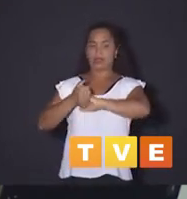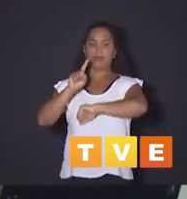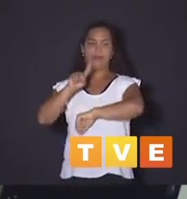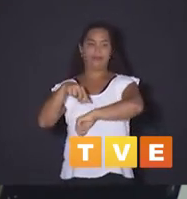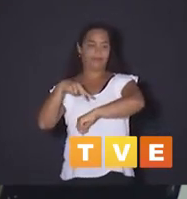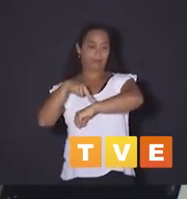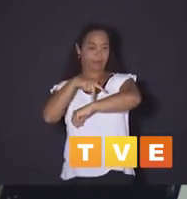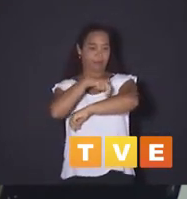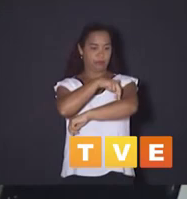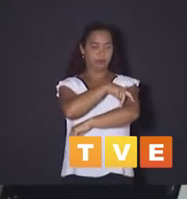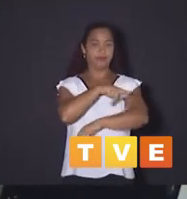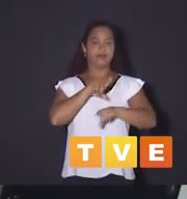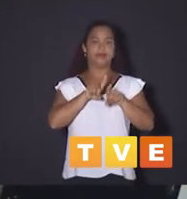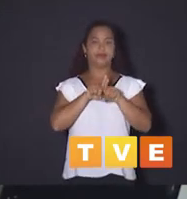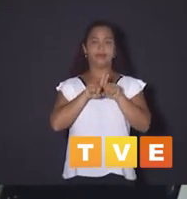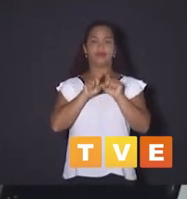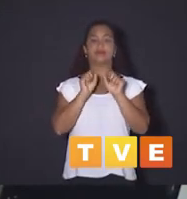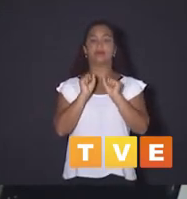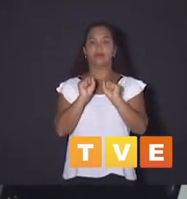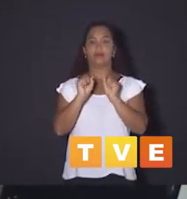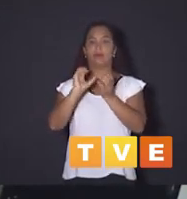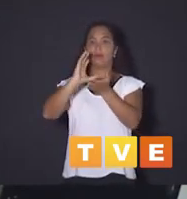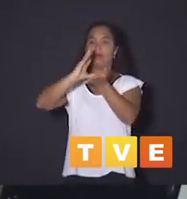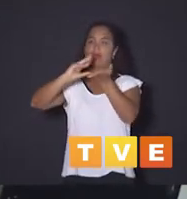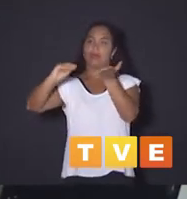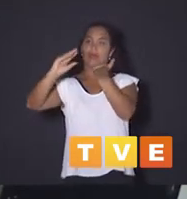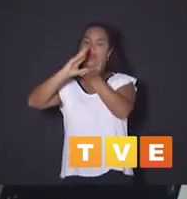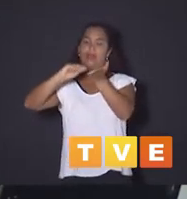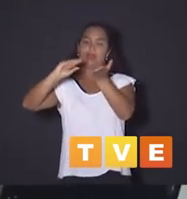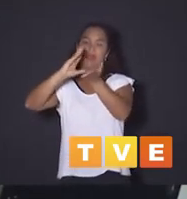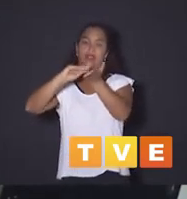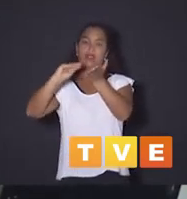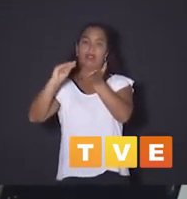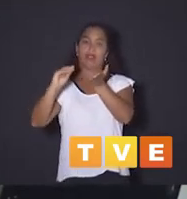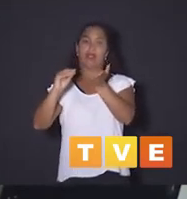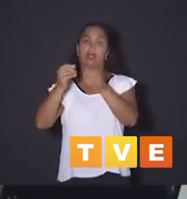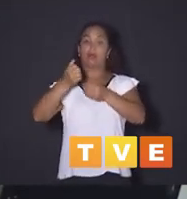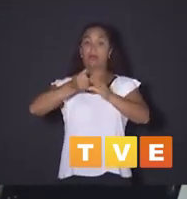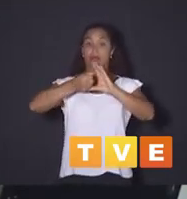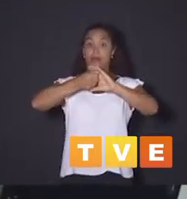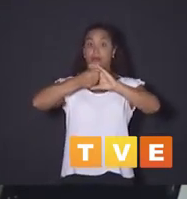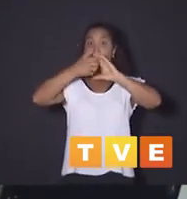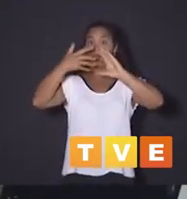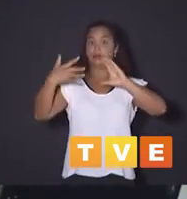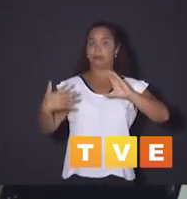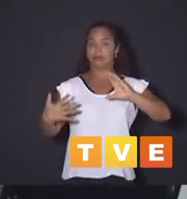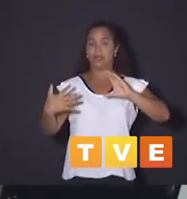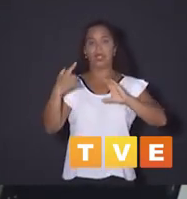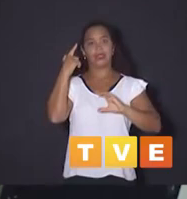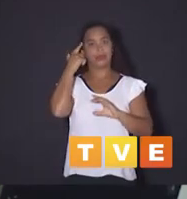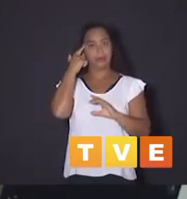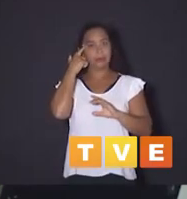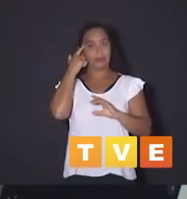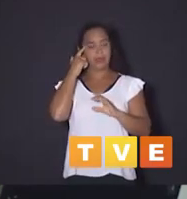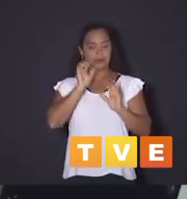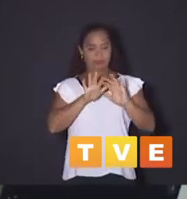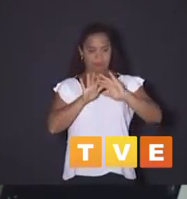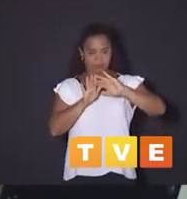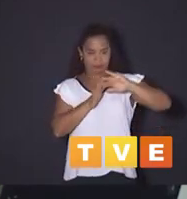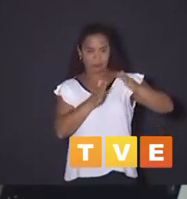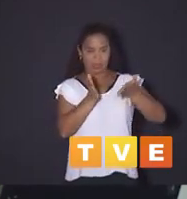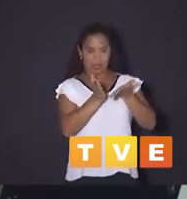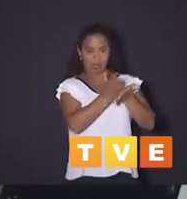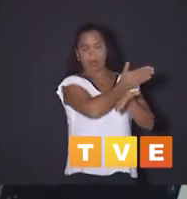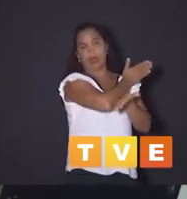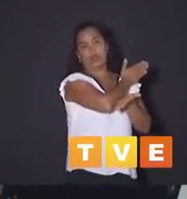tem a possibilidade também de reproduzir e constitui estereótipos então a gente opta por não colocar nenhum desses elementos que a gente